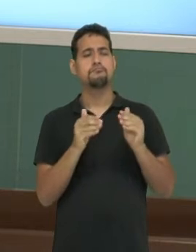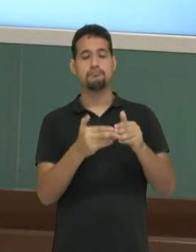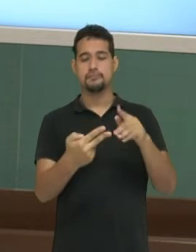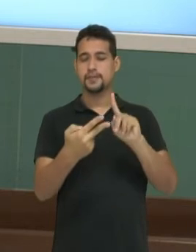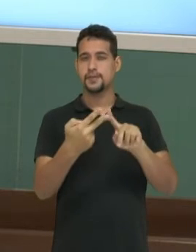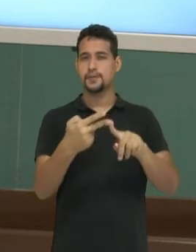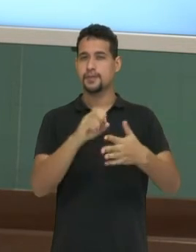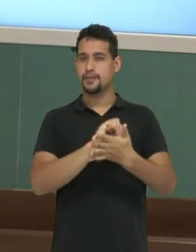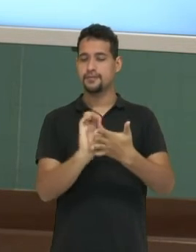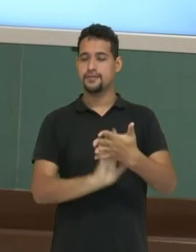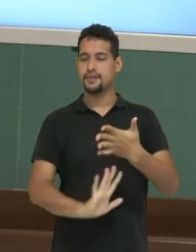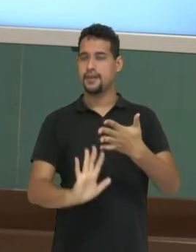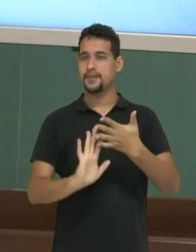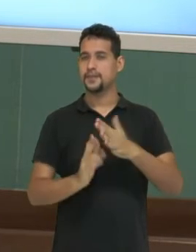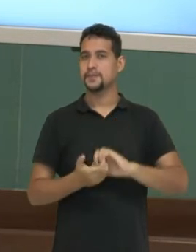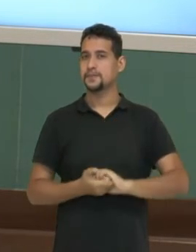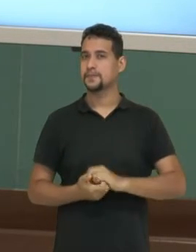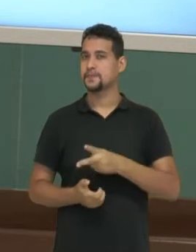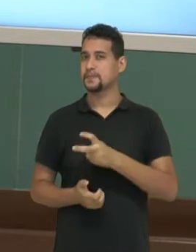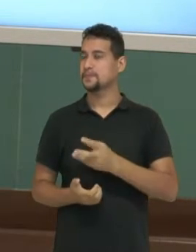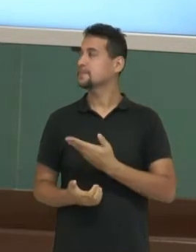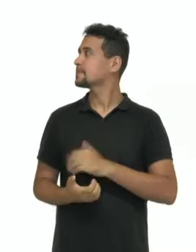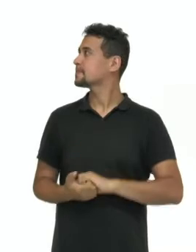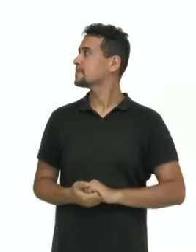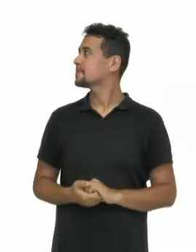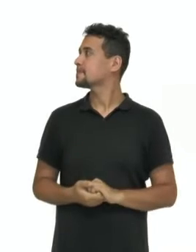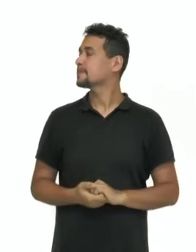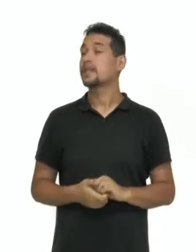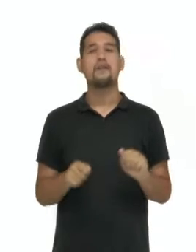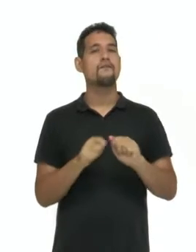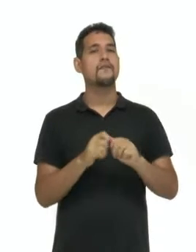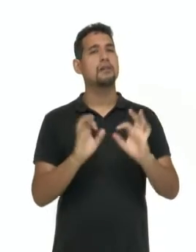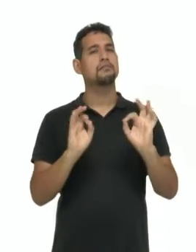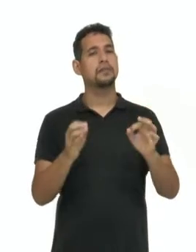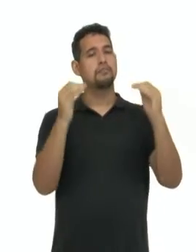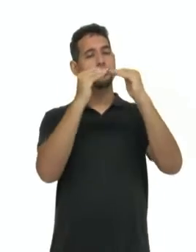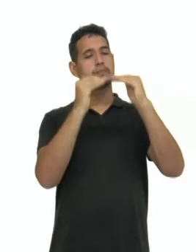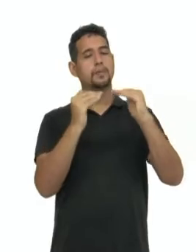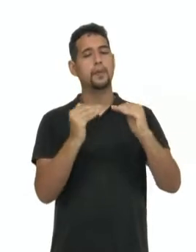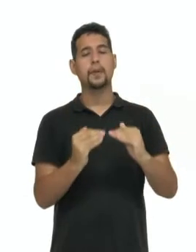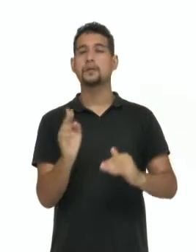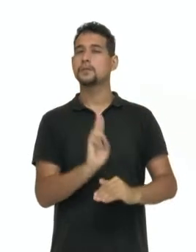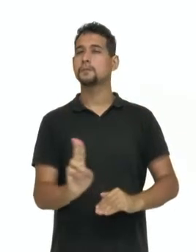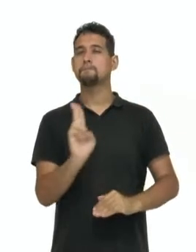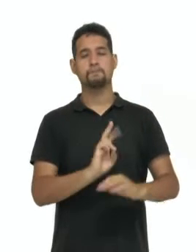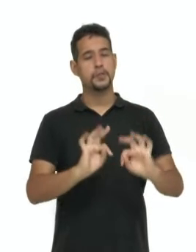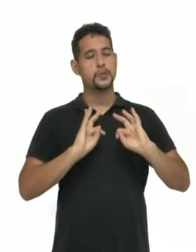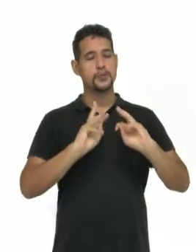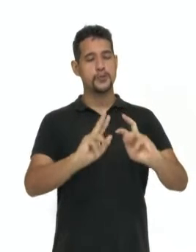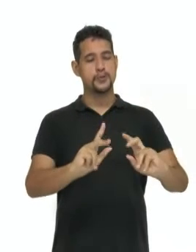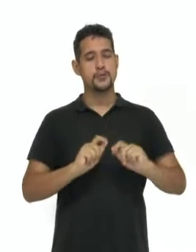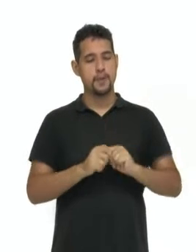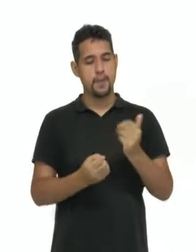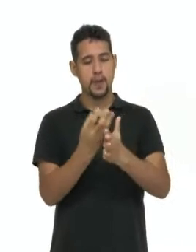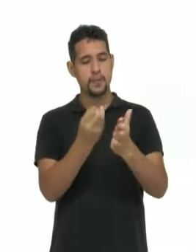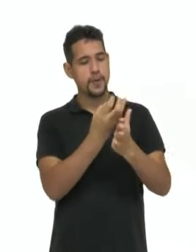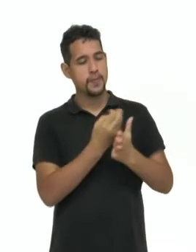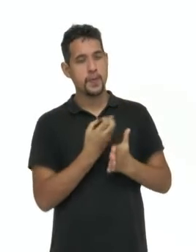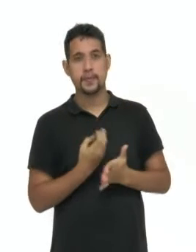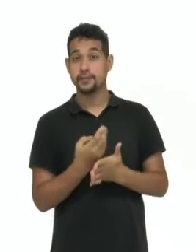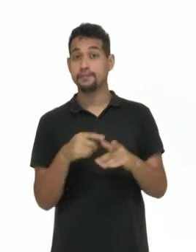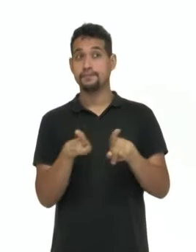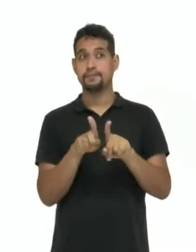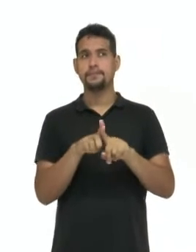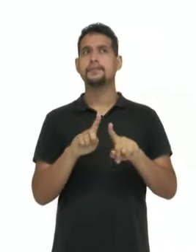segunda atividade, pessoal. Olhem lá. Completa adequadamente utilizando todas as locuções del